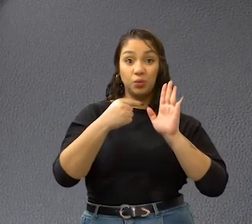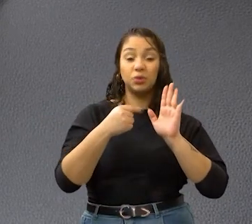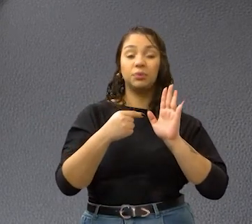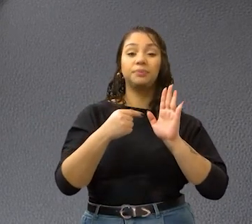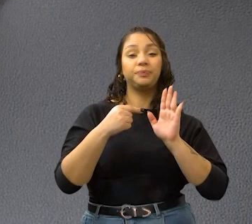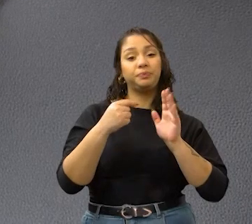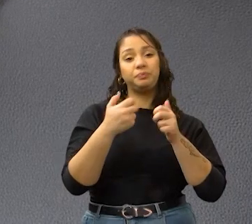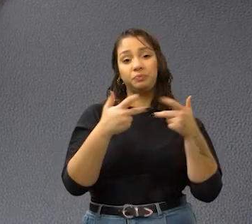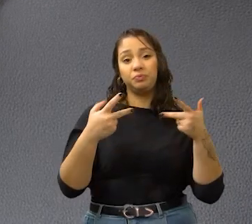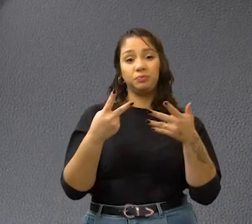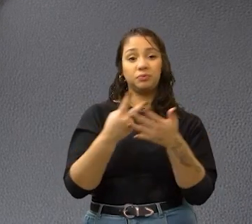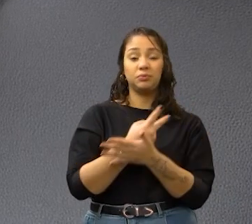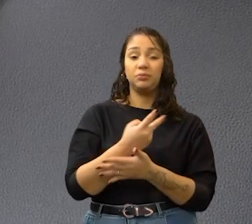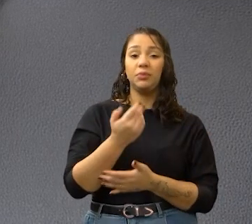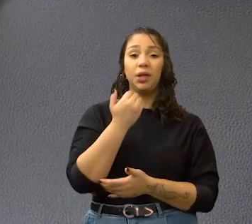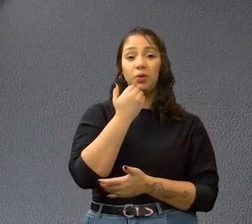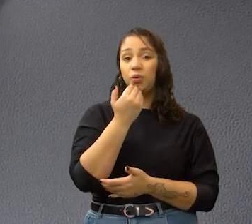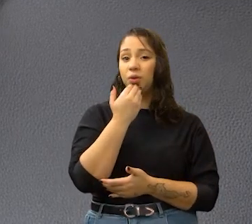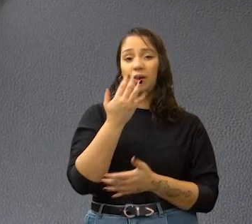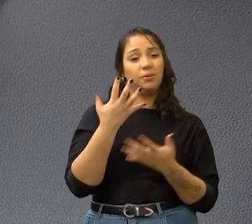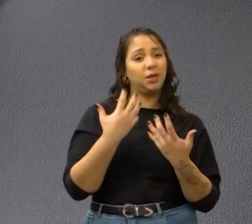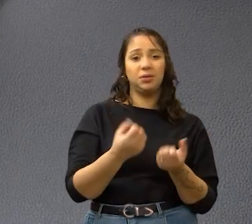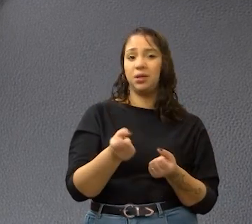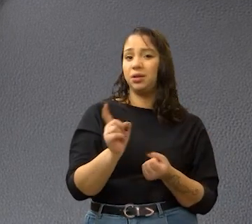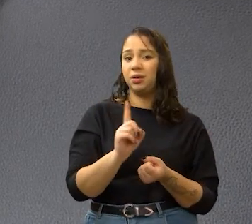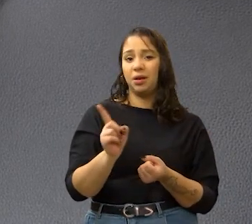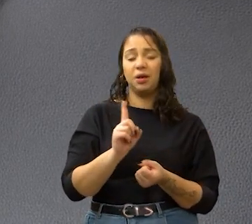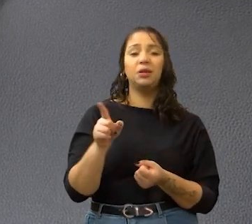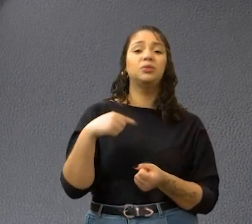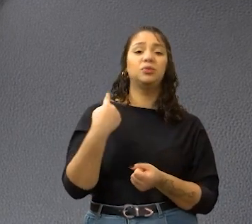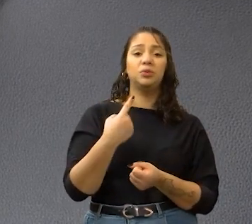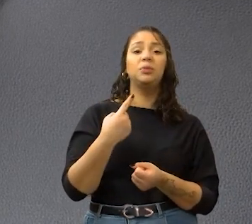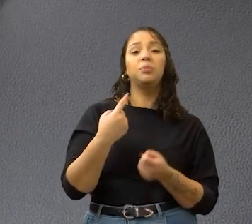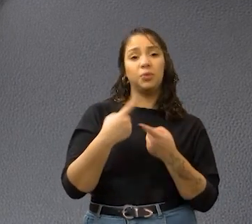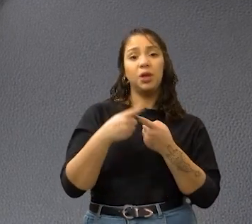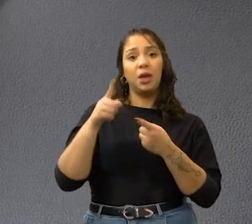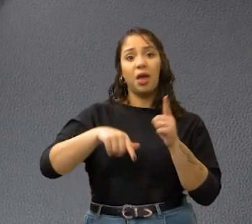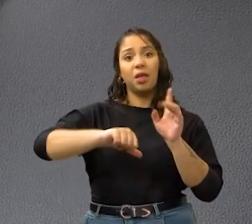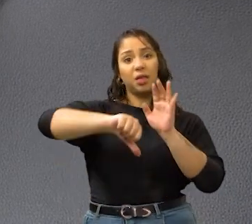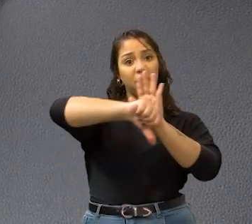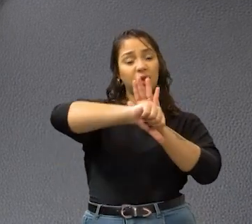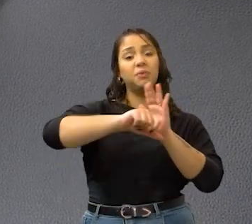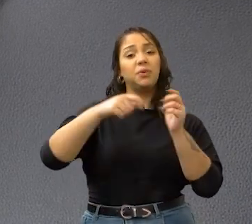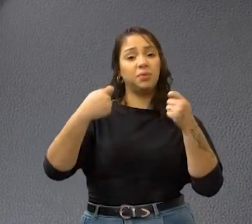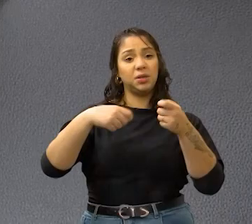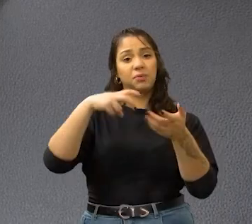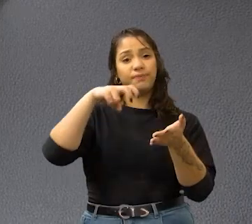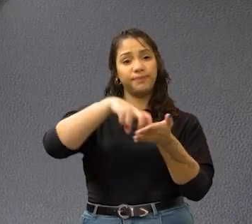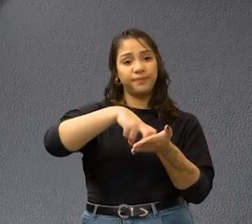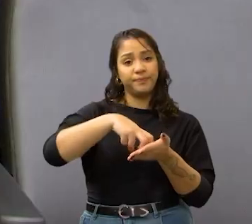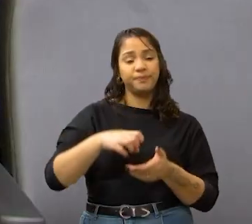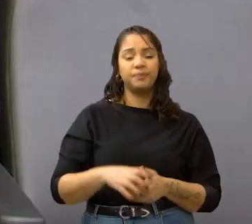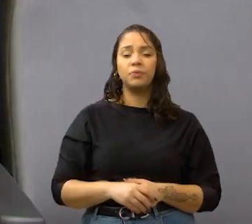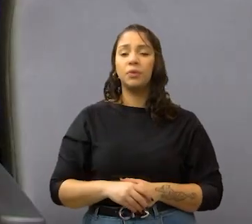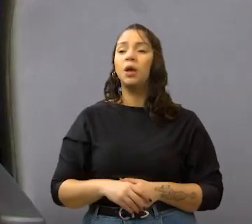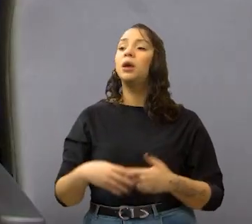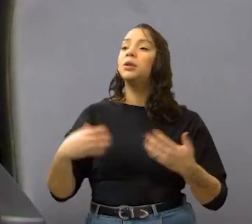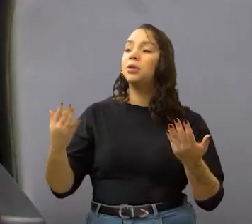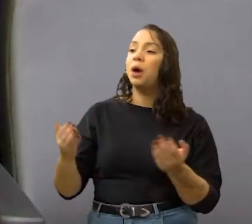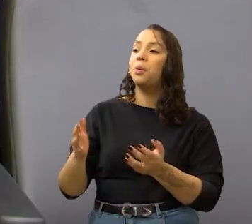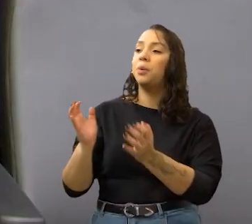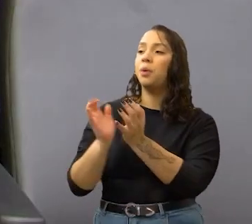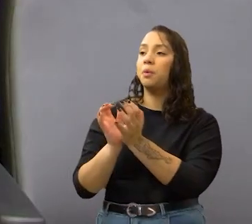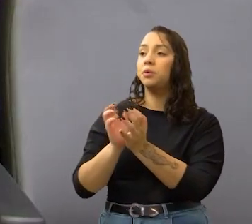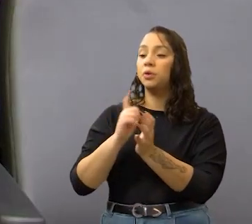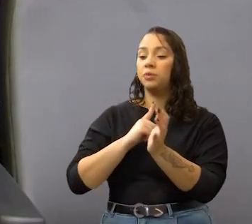denúncia desses casos que não dá para a gente tolerar enquanto crime e passar impune. Vereadora, a